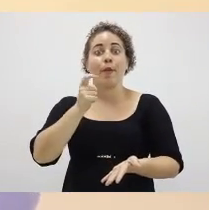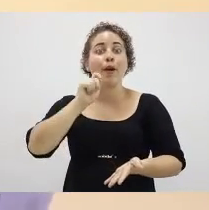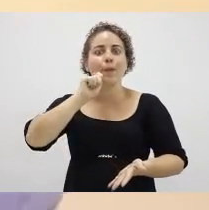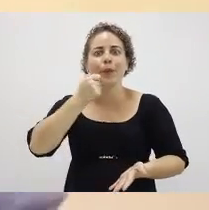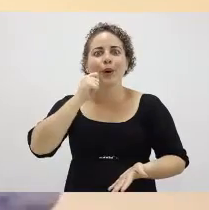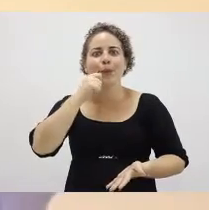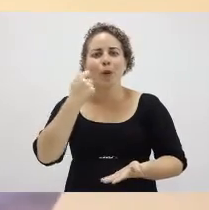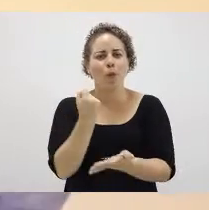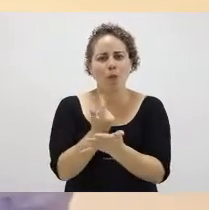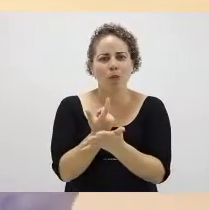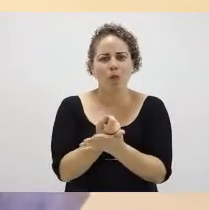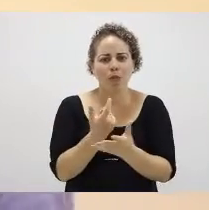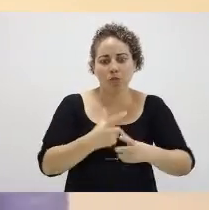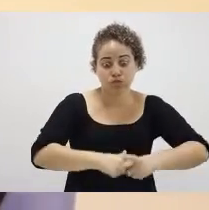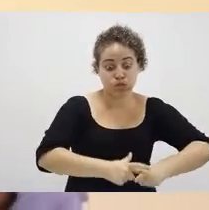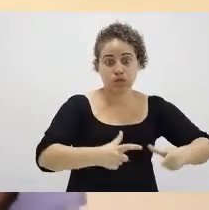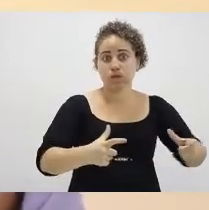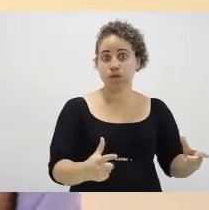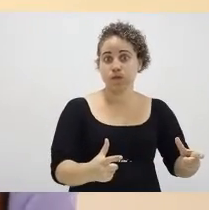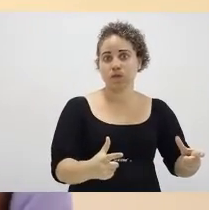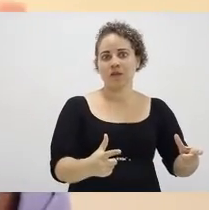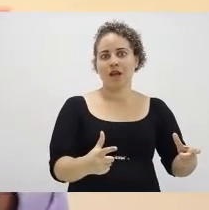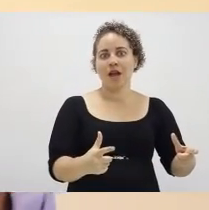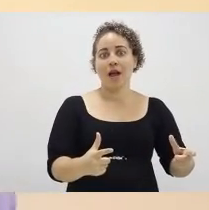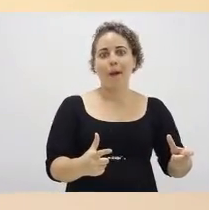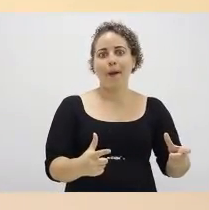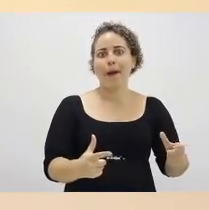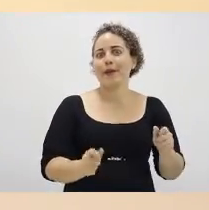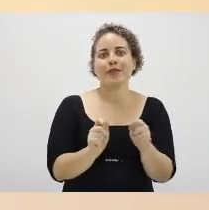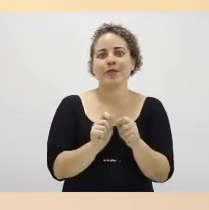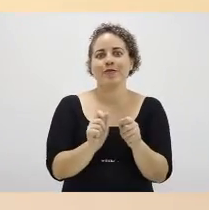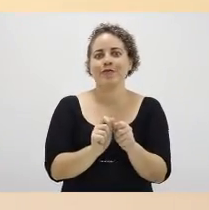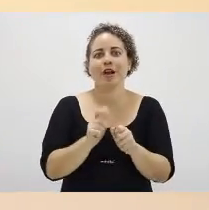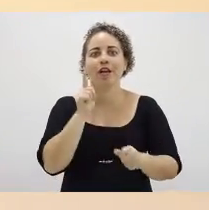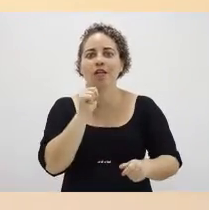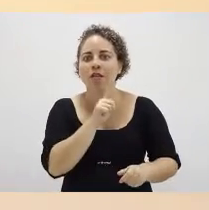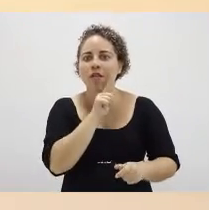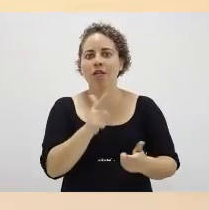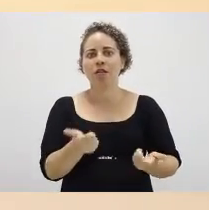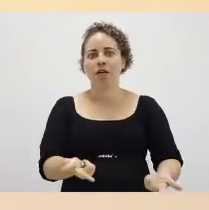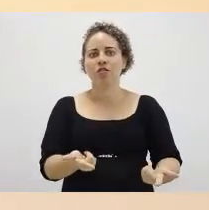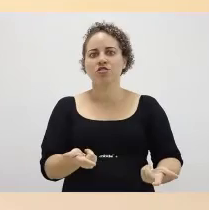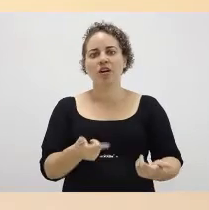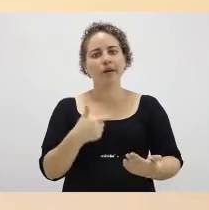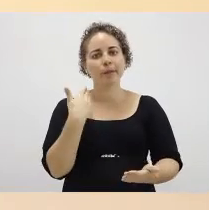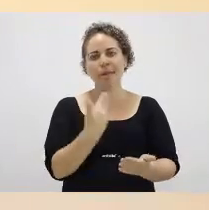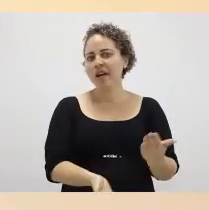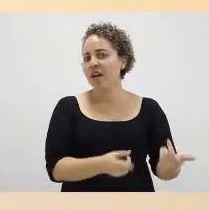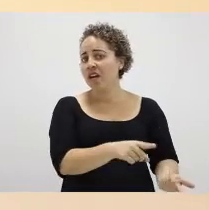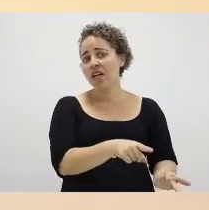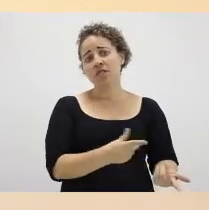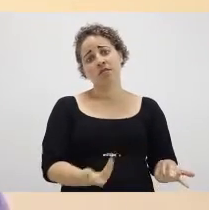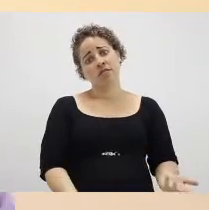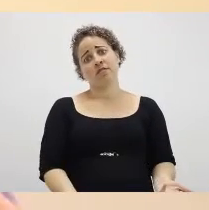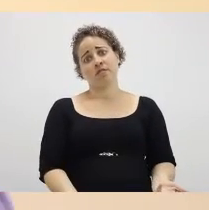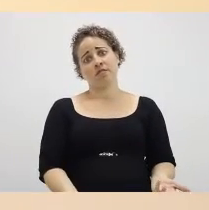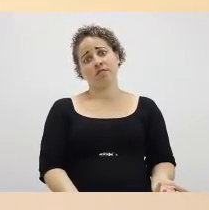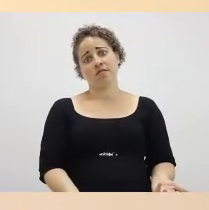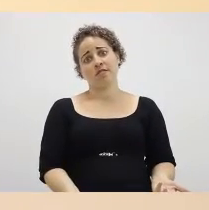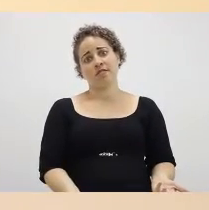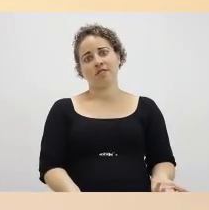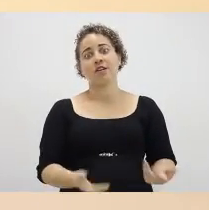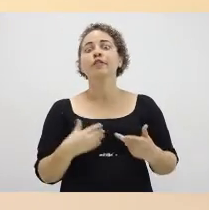comprado e esses pães eles não são transformados em lanche, eles podem estragar. Consequentemente, é